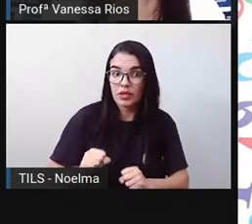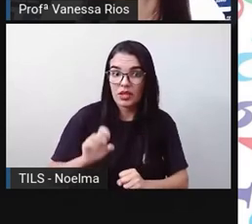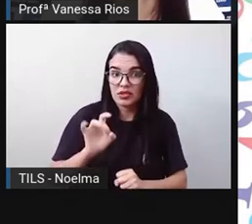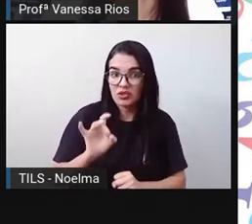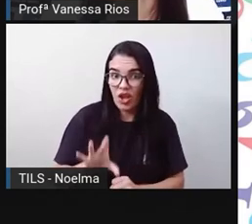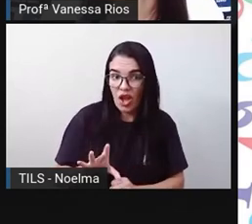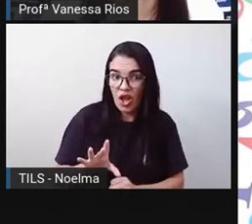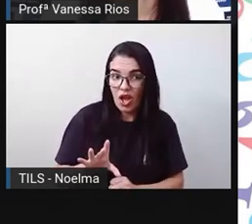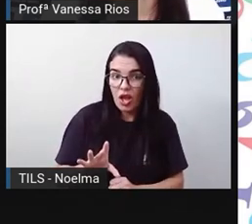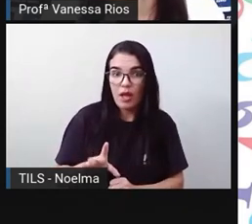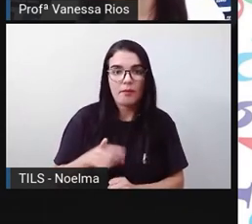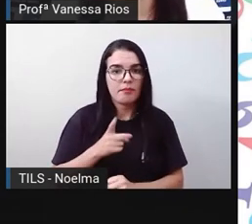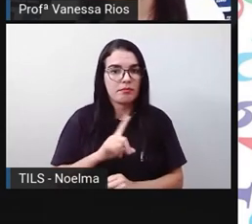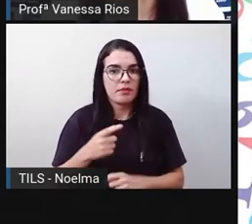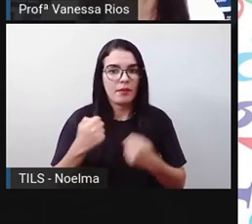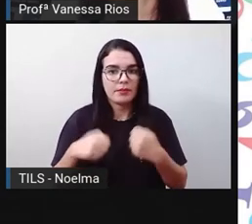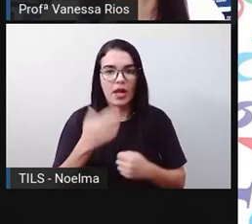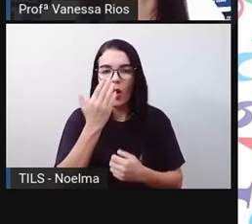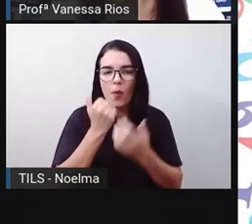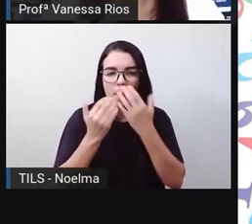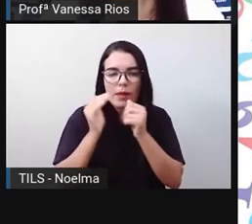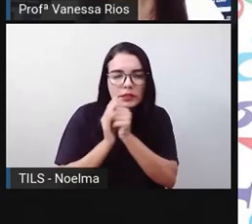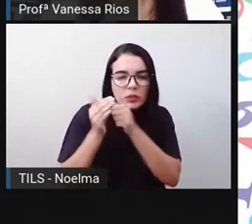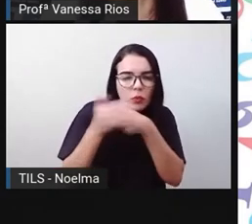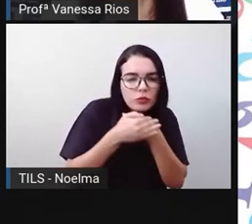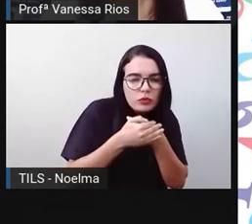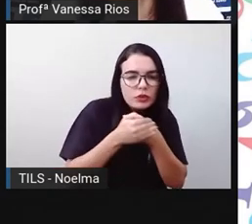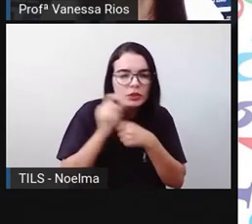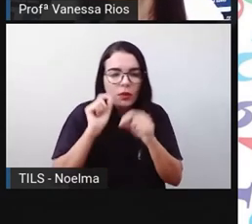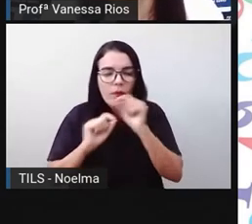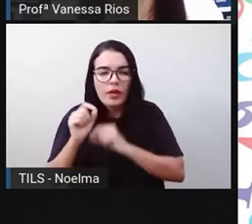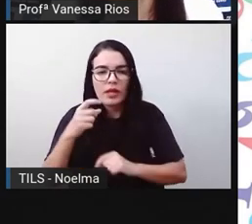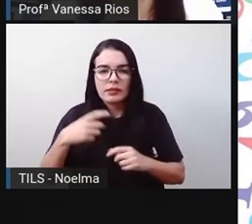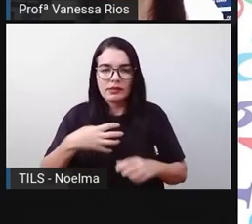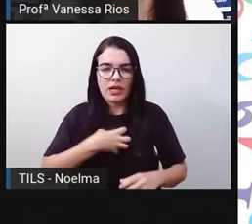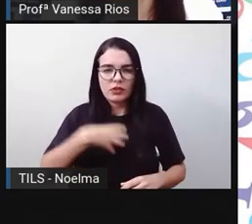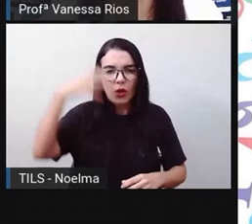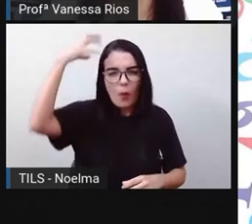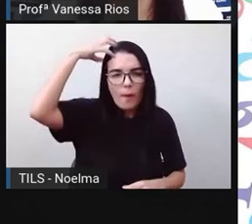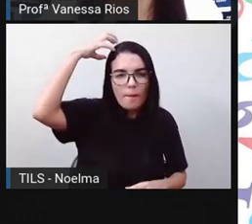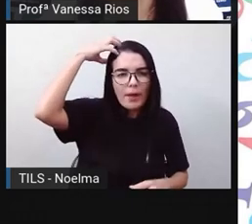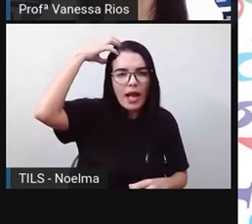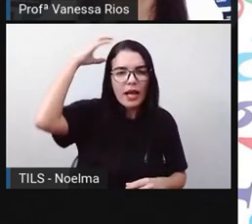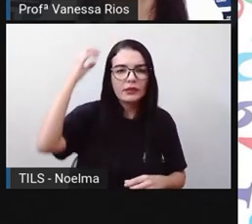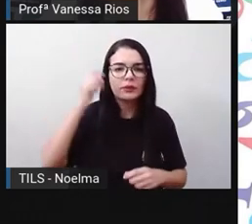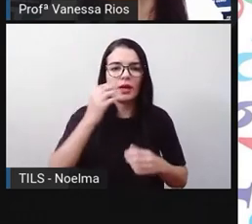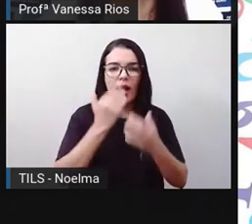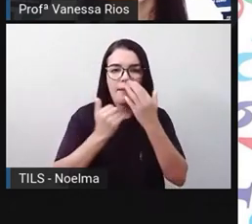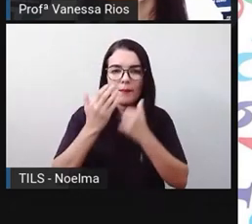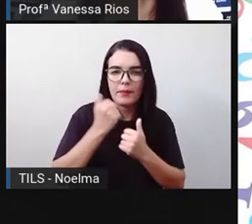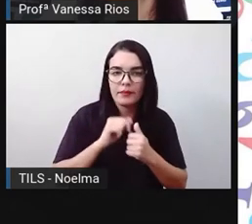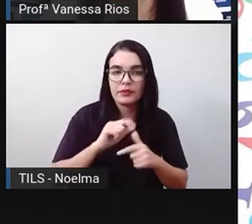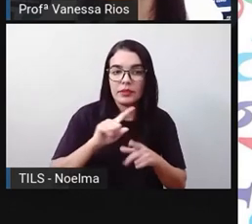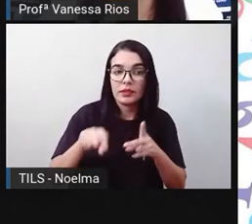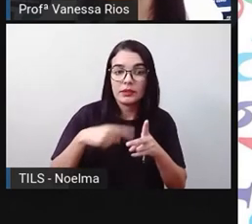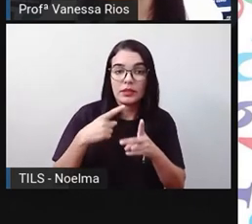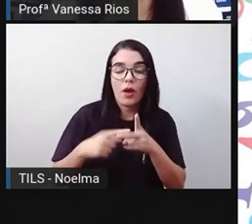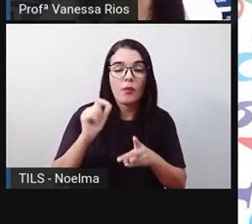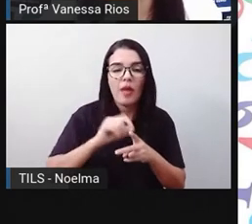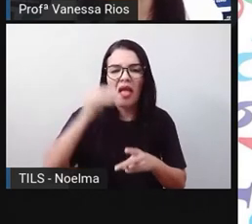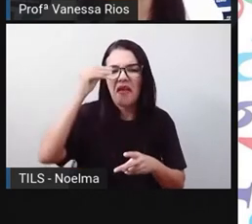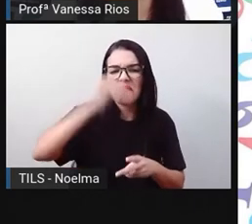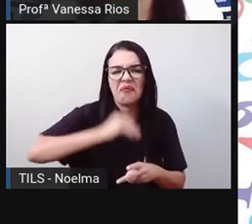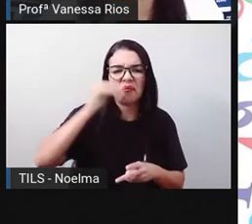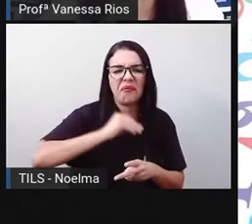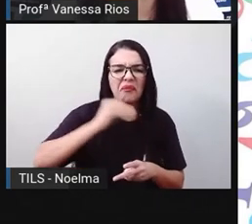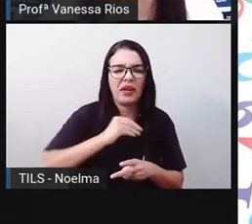as refeições, sensação de inadequação junto à sociedade, tentativas fracassadas de dieta, são sinais